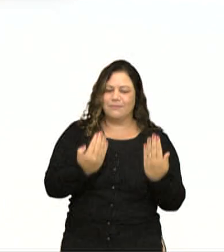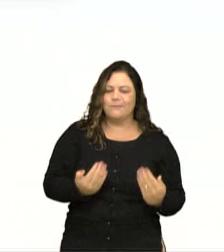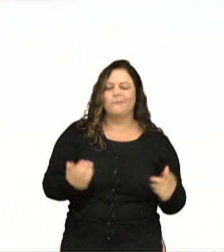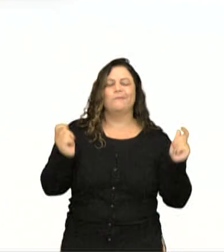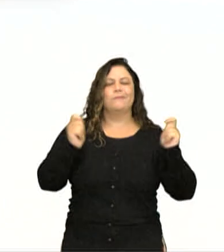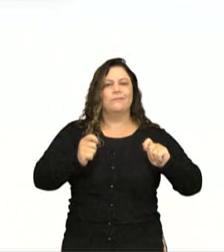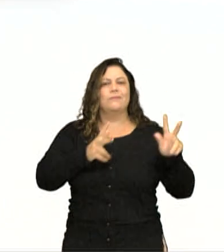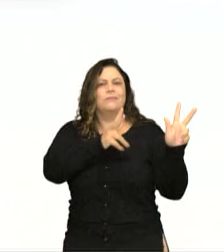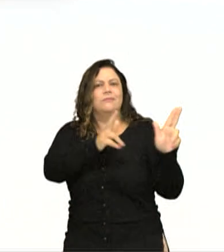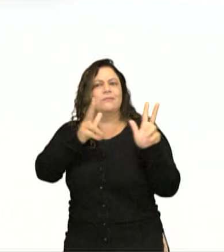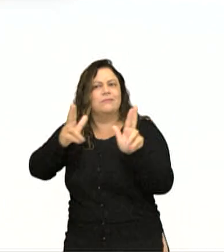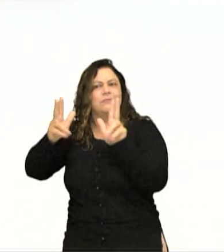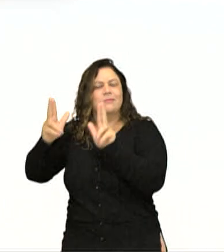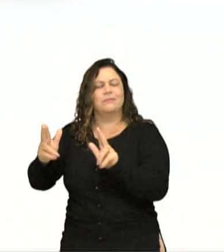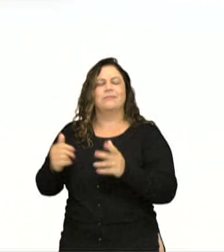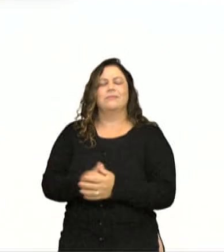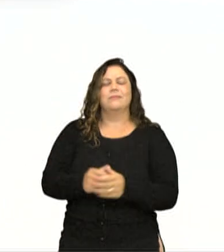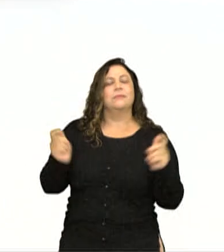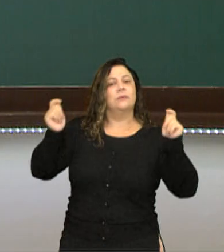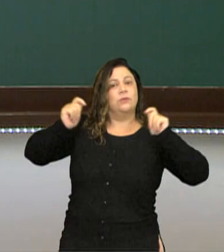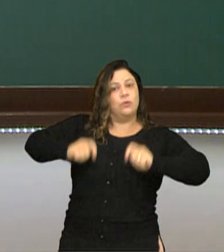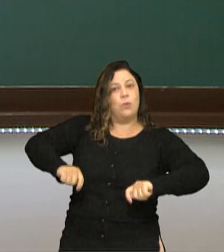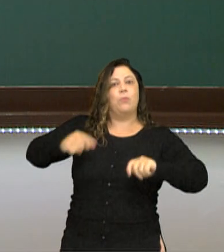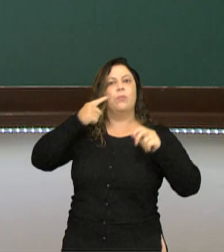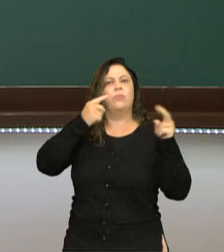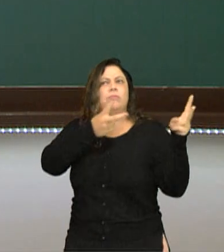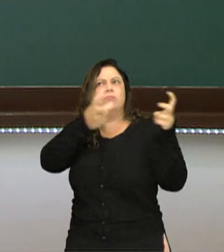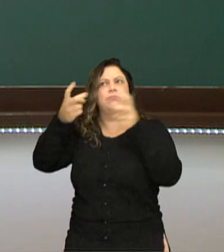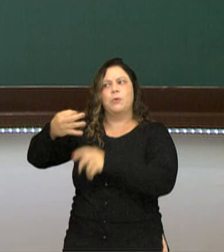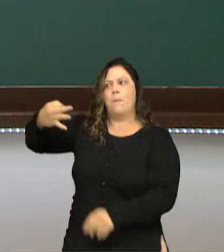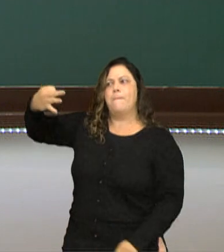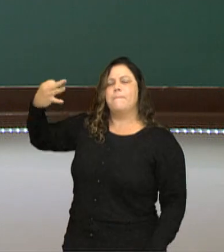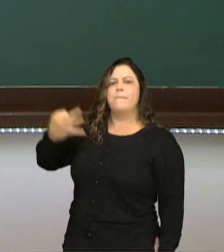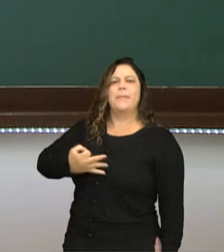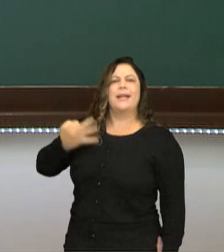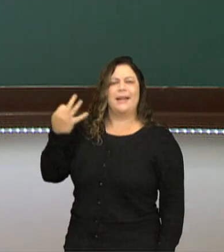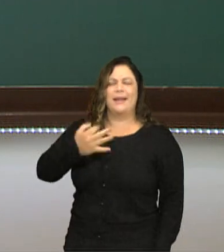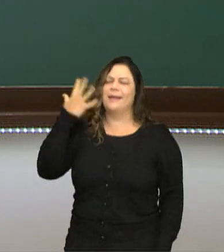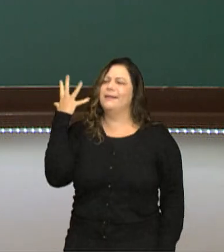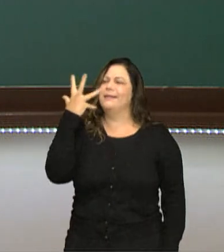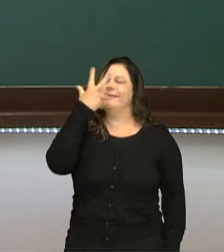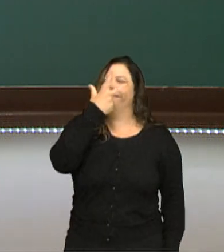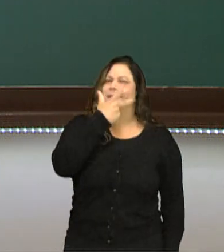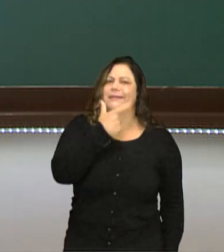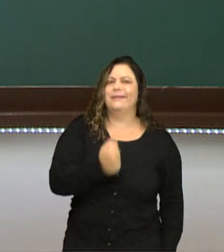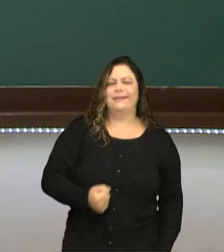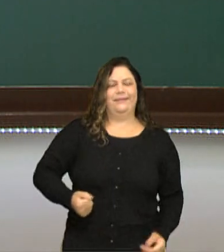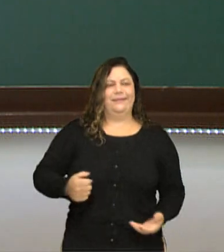proporção muito presente, Trazendo esse ideal, da beleza grega.